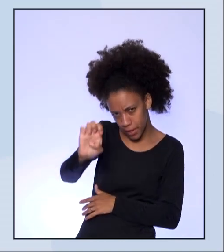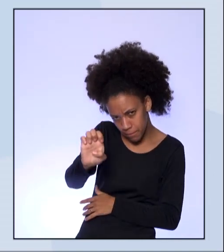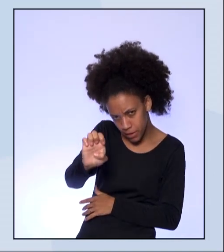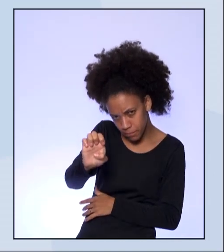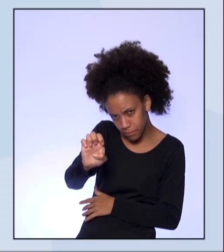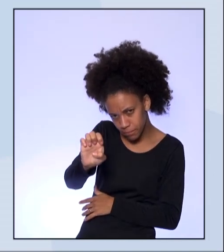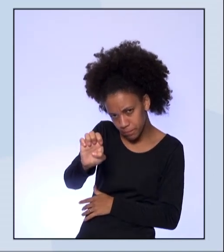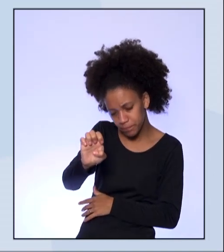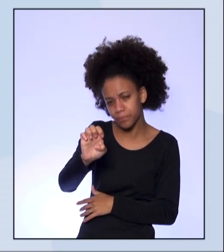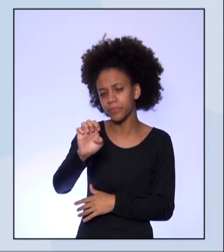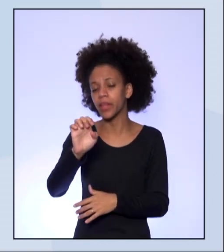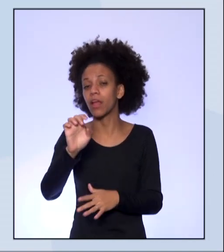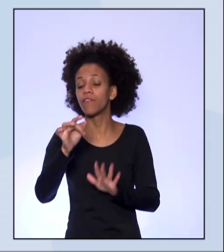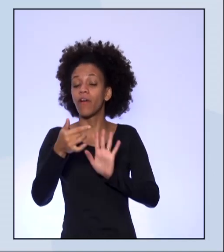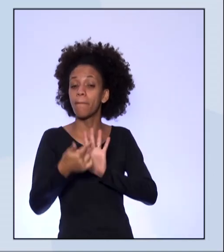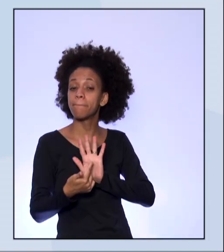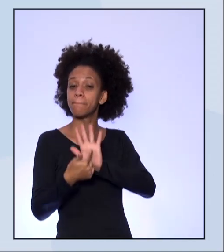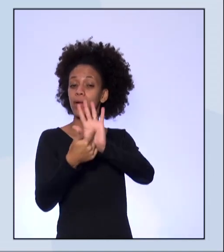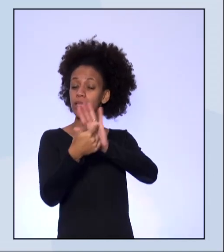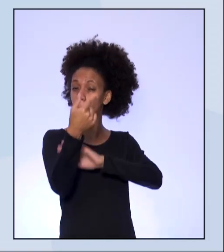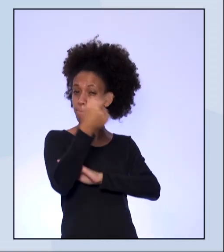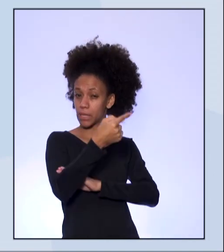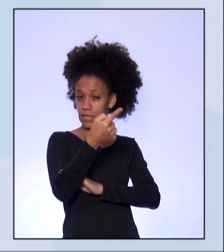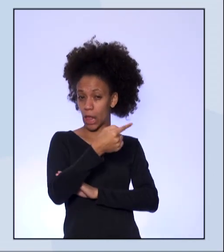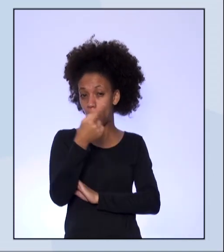apresentado pela primeira vez em